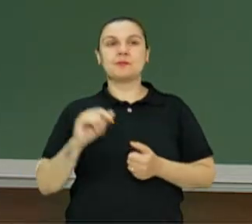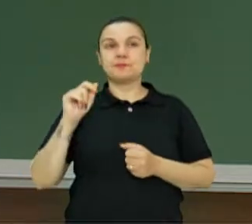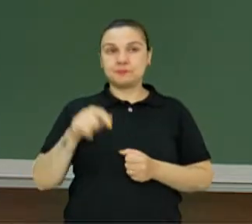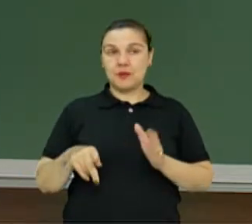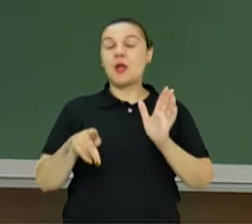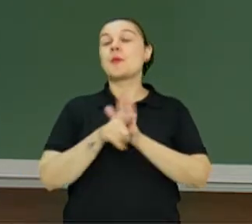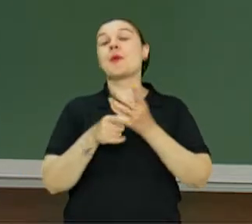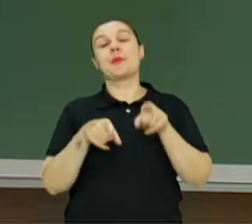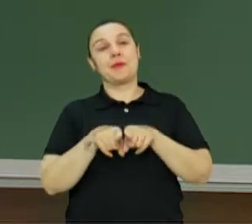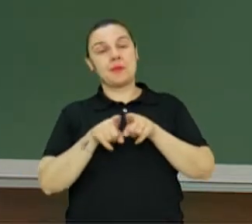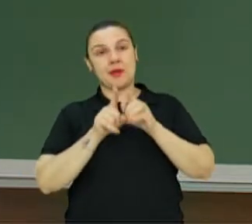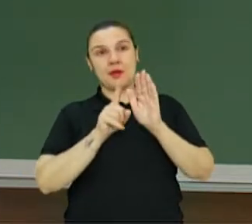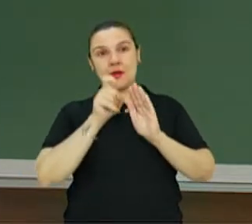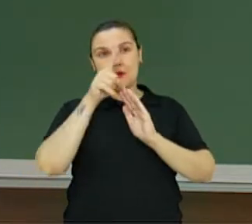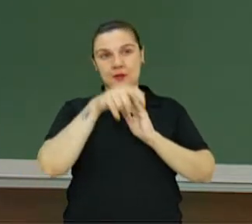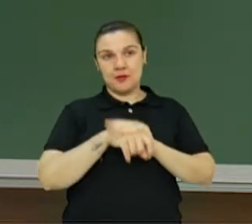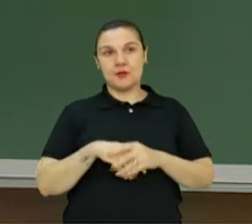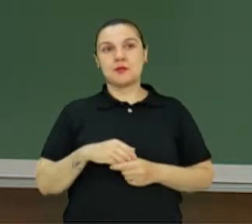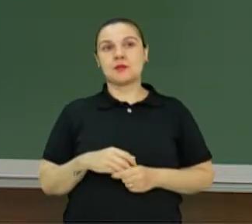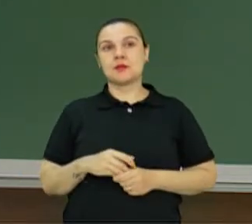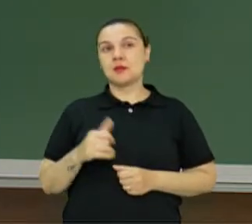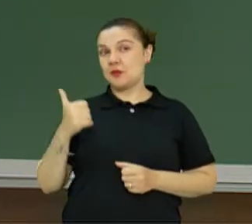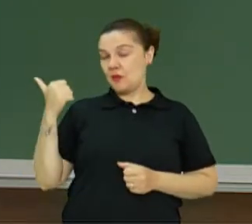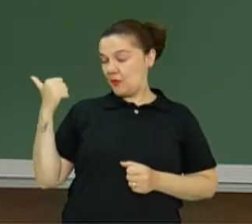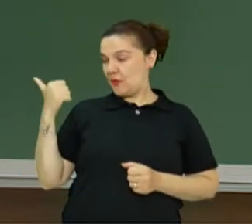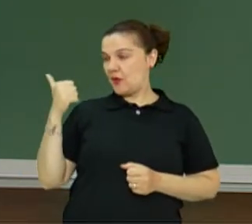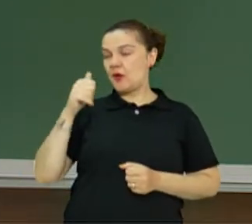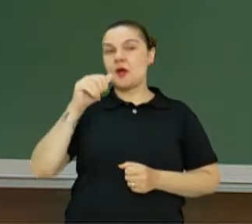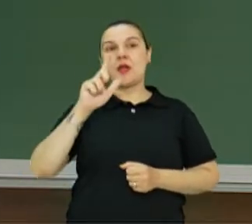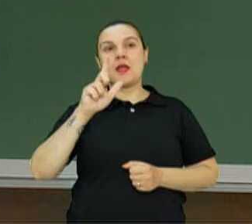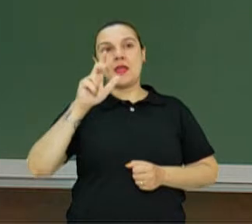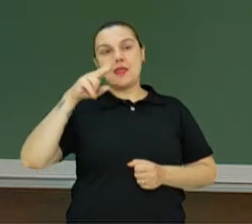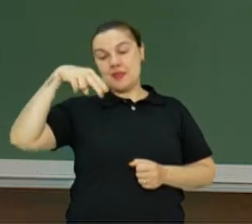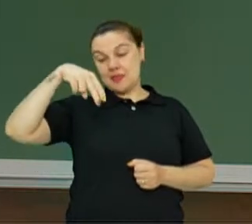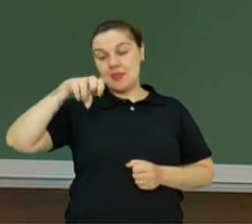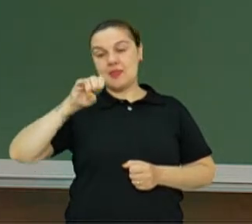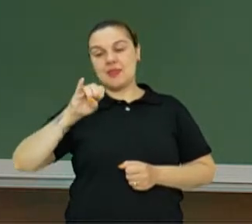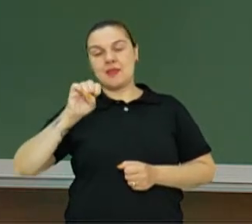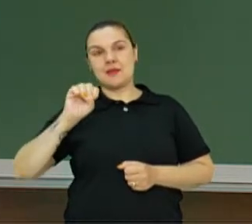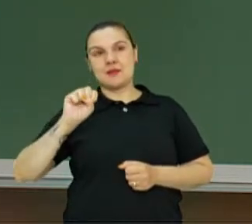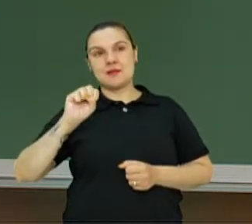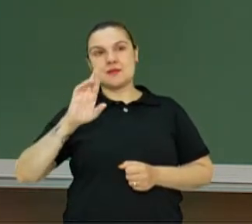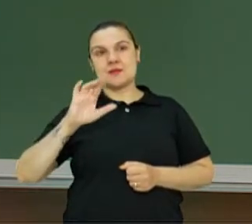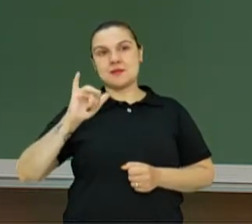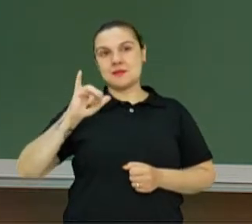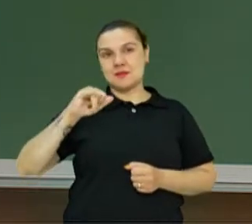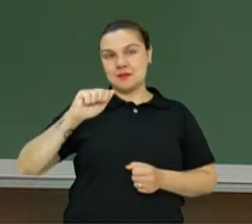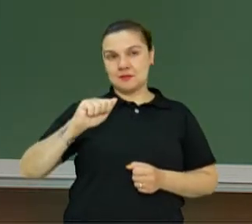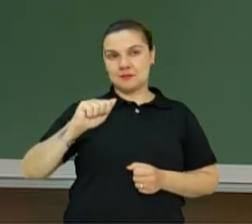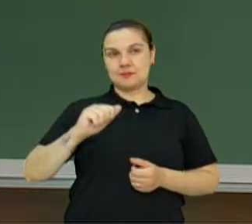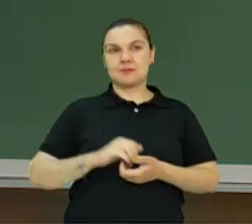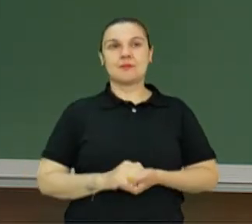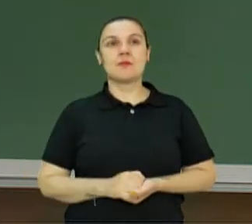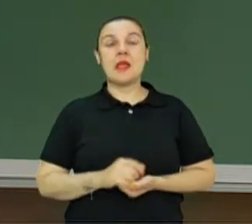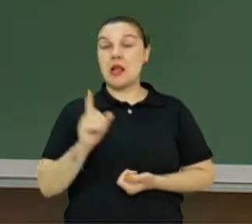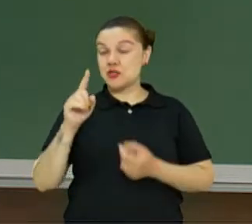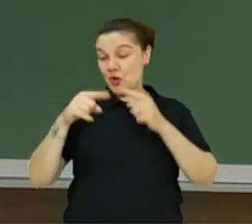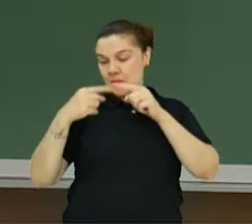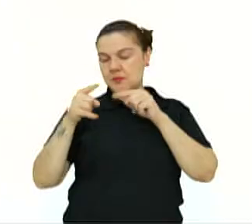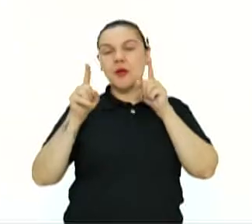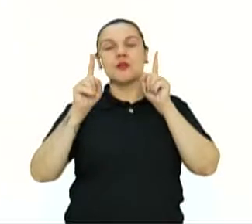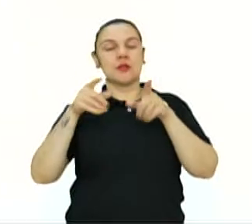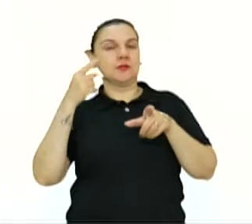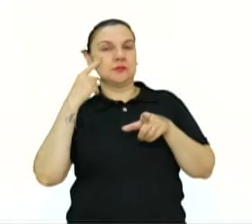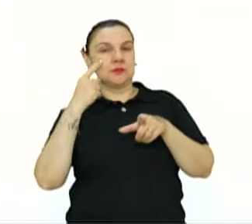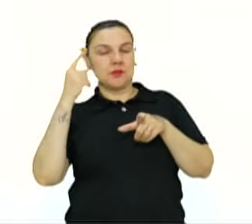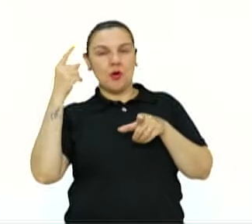por uma bactéria também chamada Neisseria gonorrhoeae, tá? E essa bactéria, ela já não é uma espiralzinha, ela já